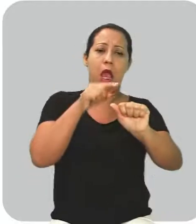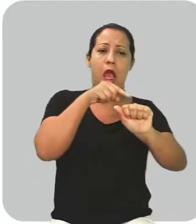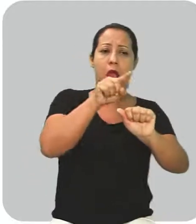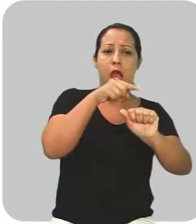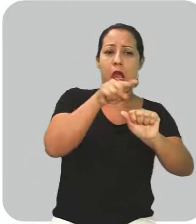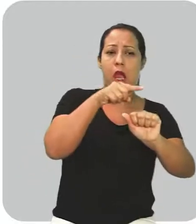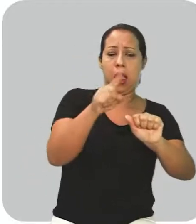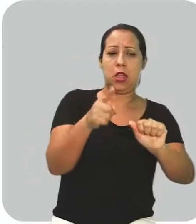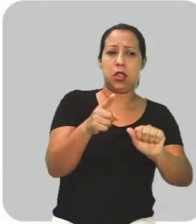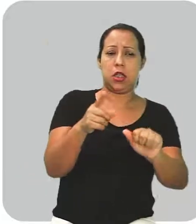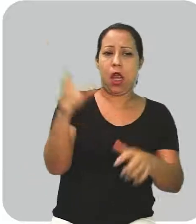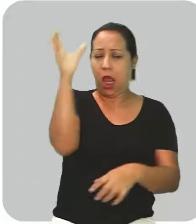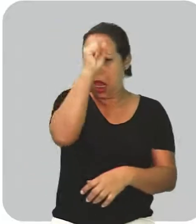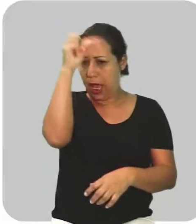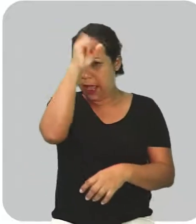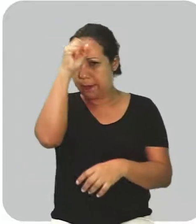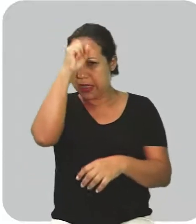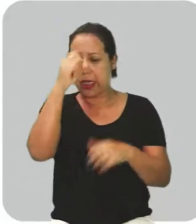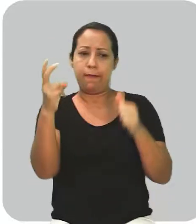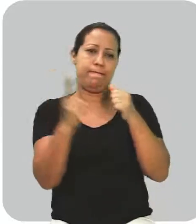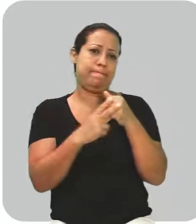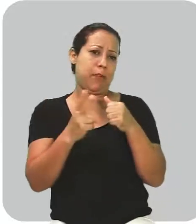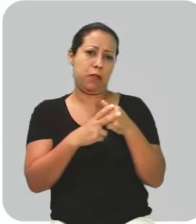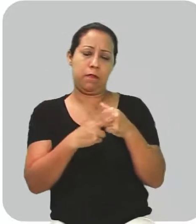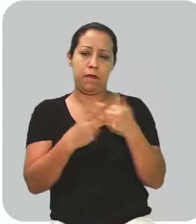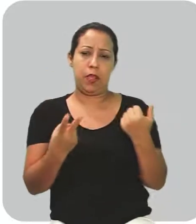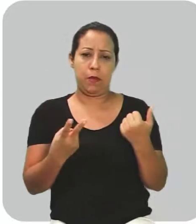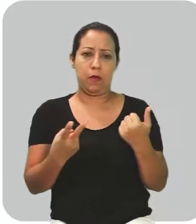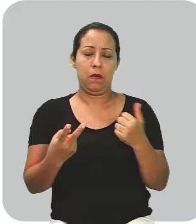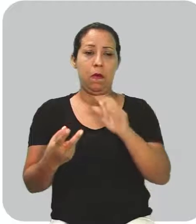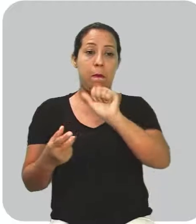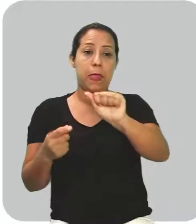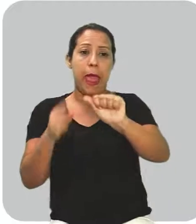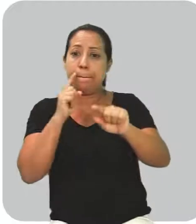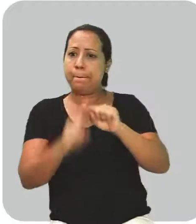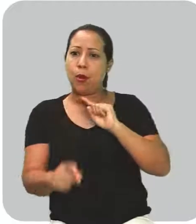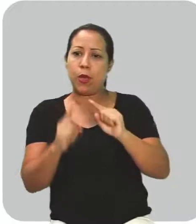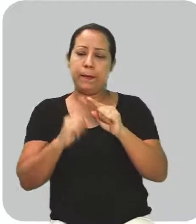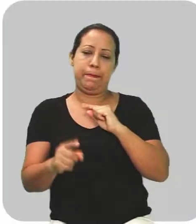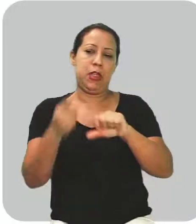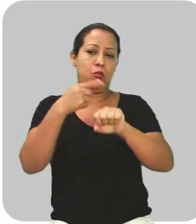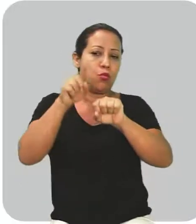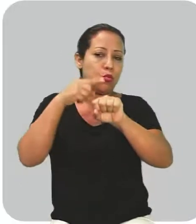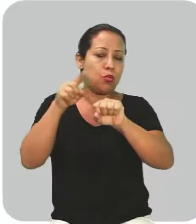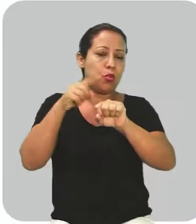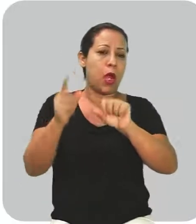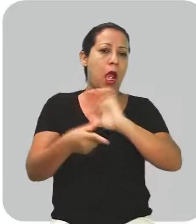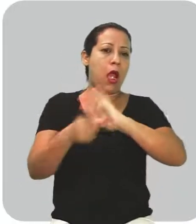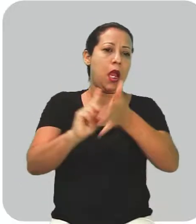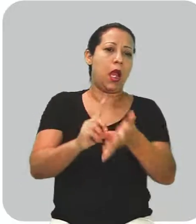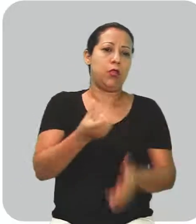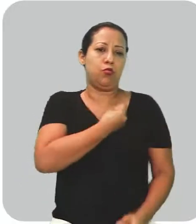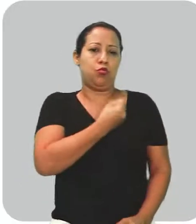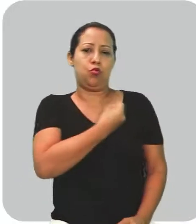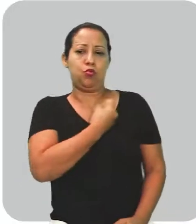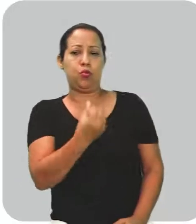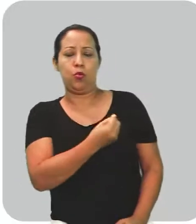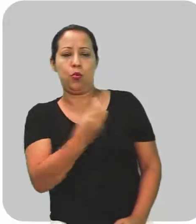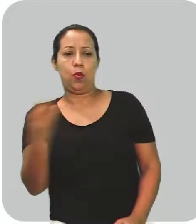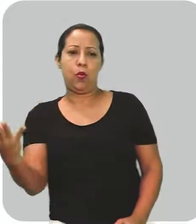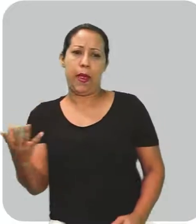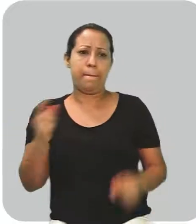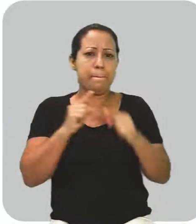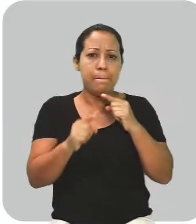não tem crase antes de jeito nenhum. Proibido, tá? E antes de numerais,